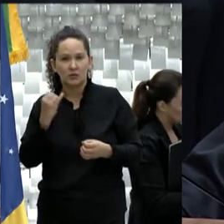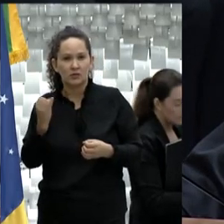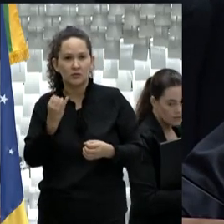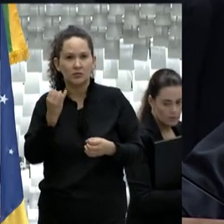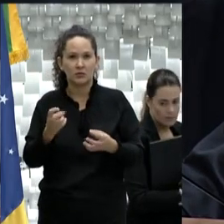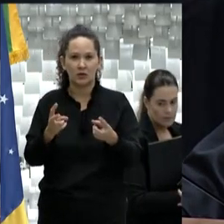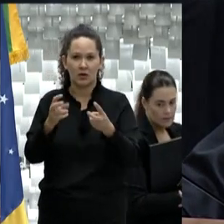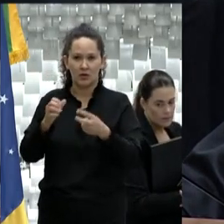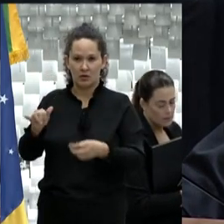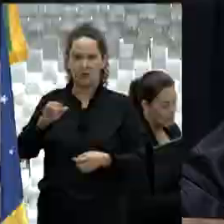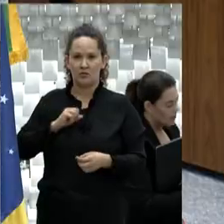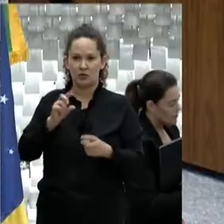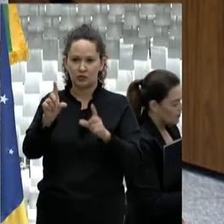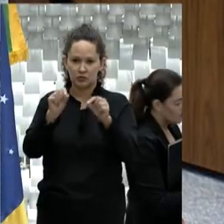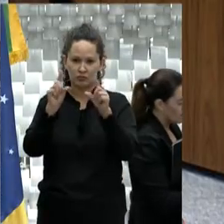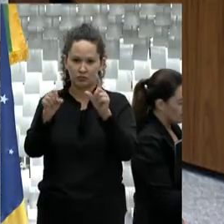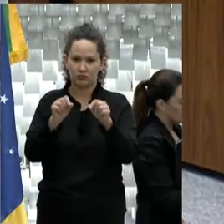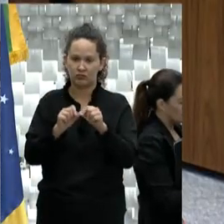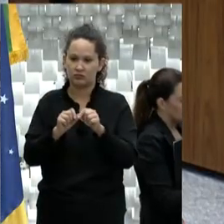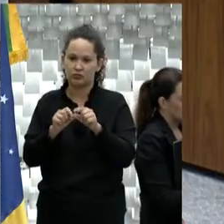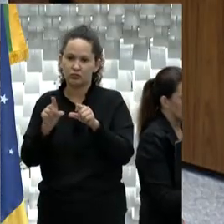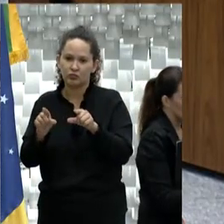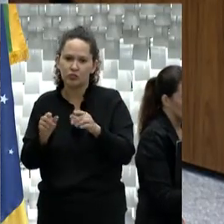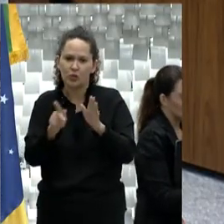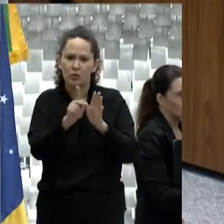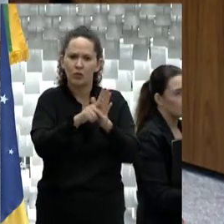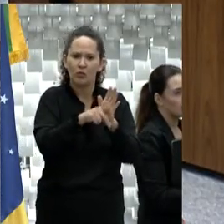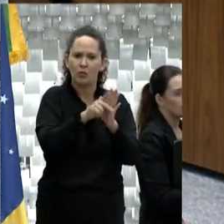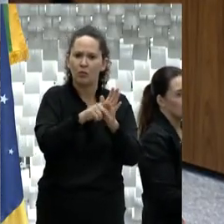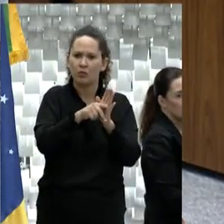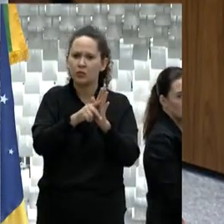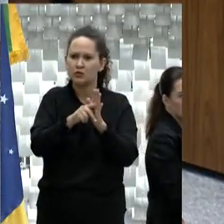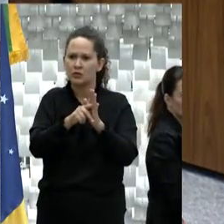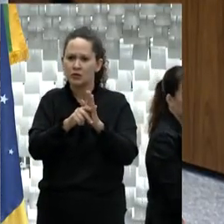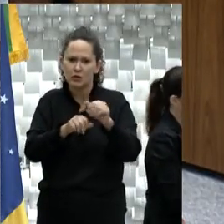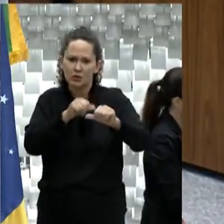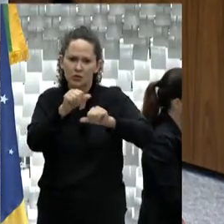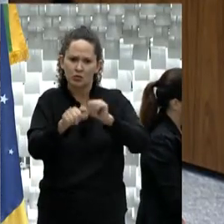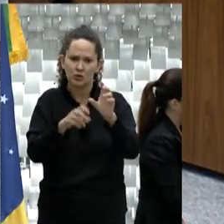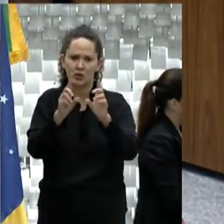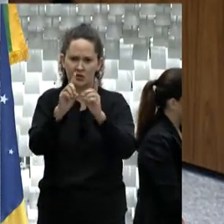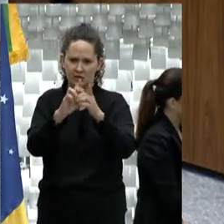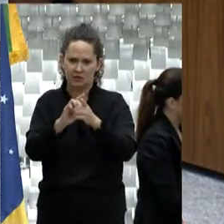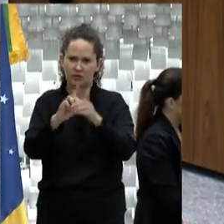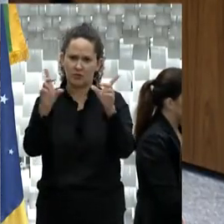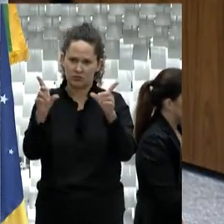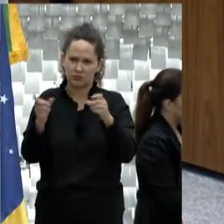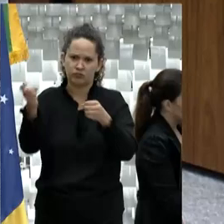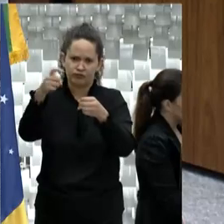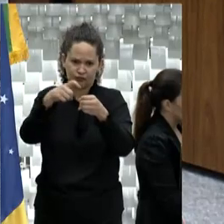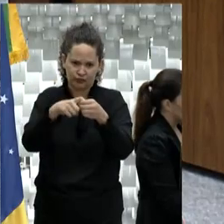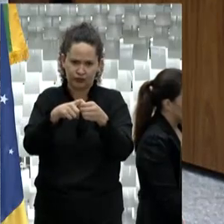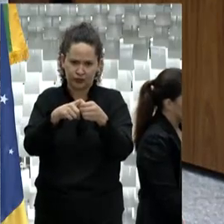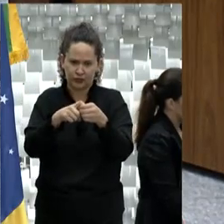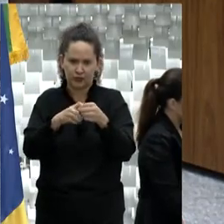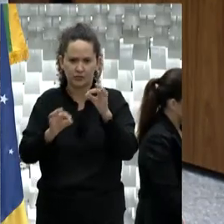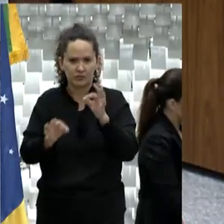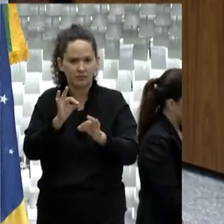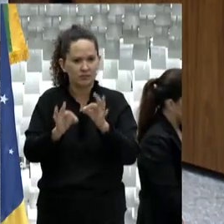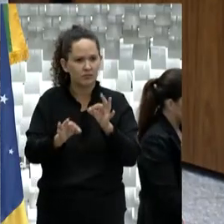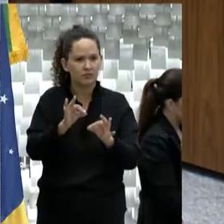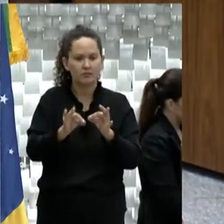merece destaque. Em meio ao processo de redemocratização do país, a